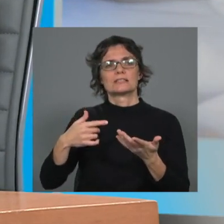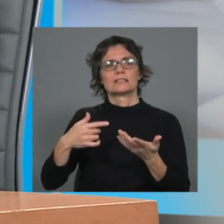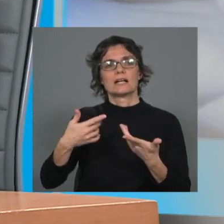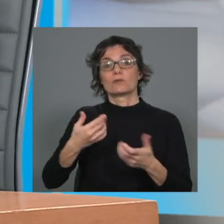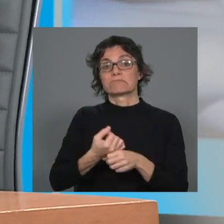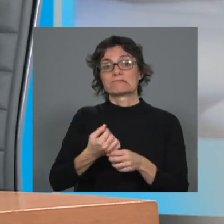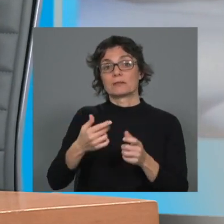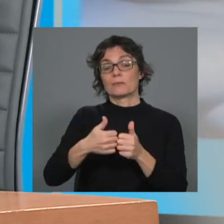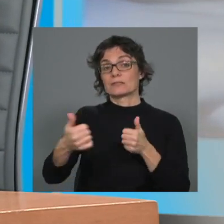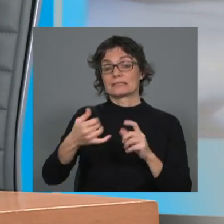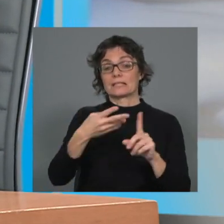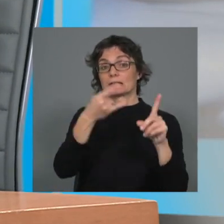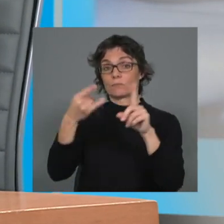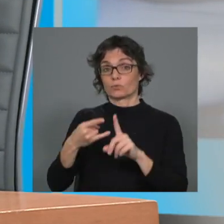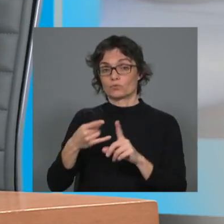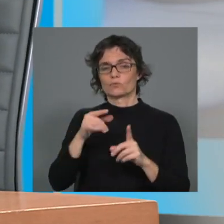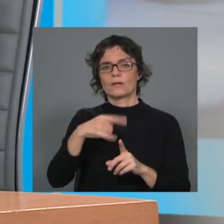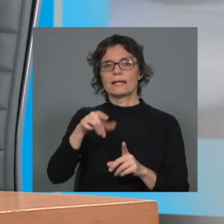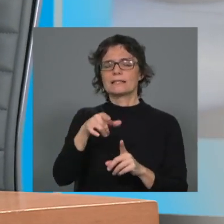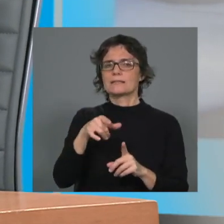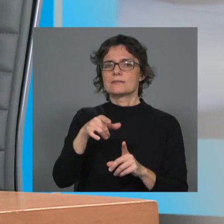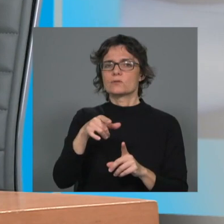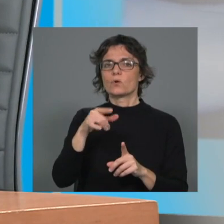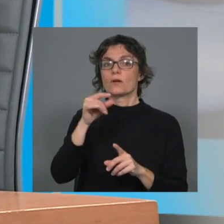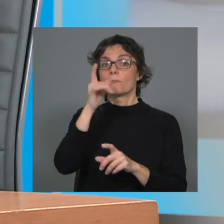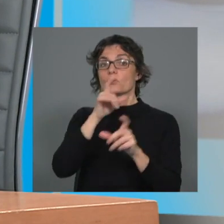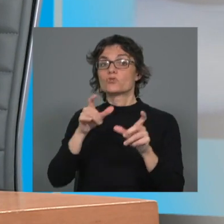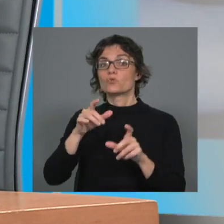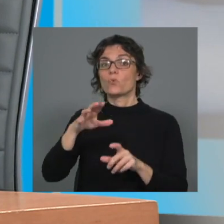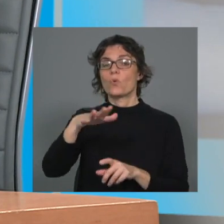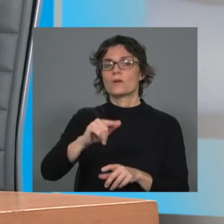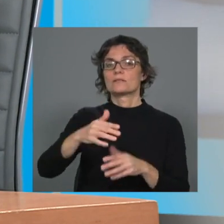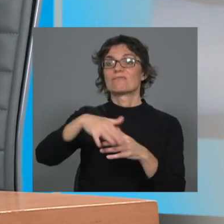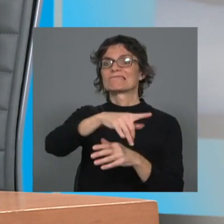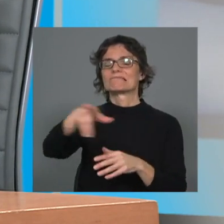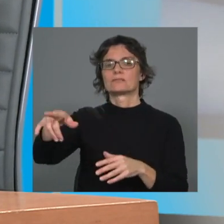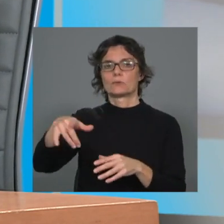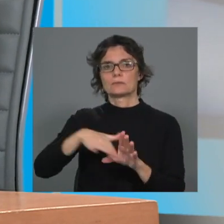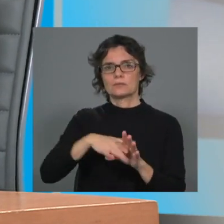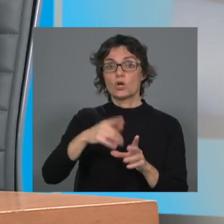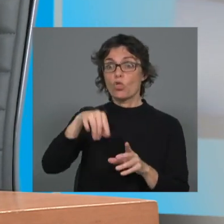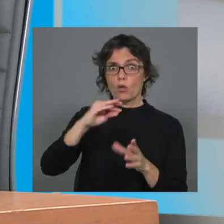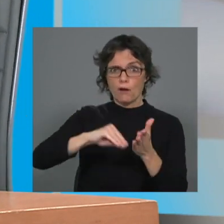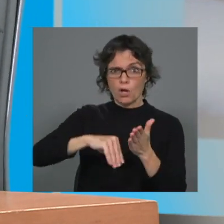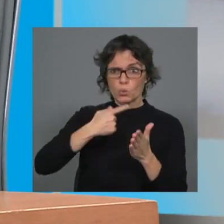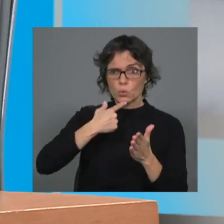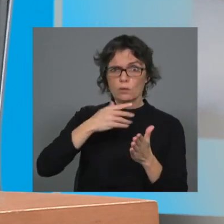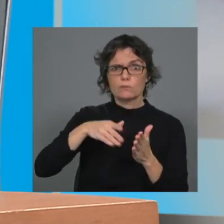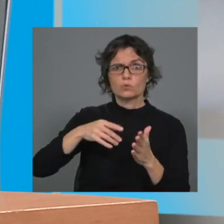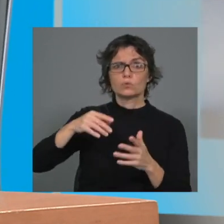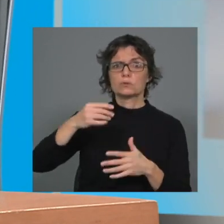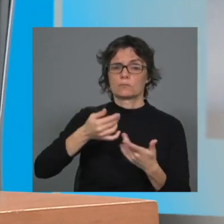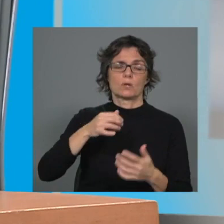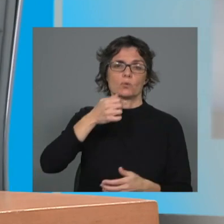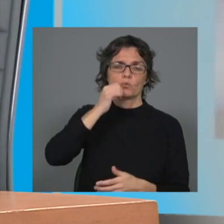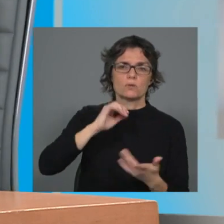porque então deu aso a que muita gente fora de Lisboa participasse. Nós temos uma série de inscrições que vêm dos